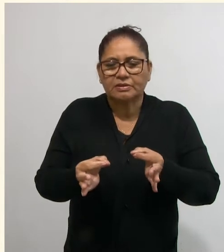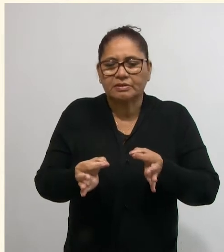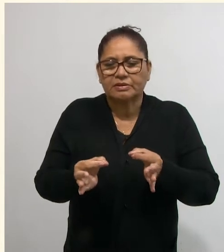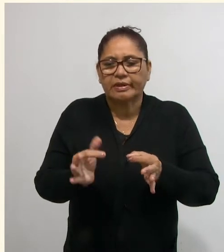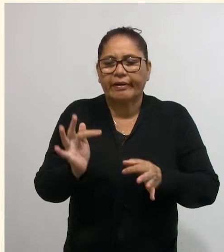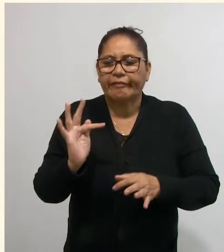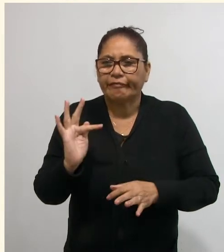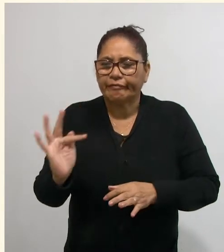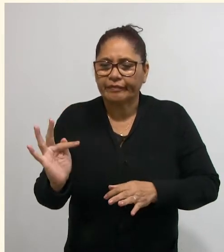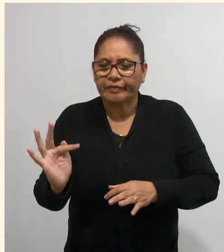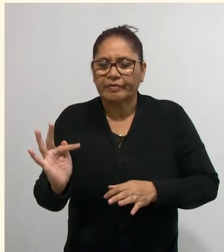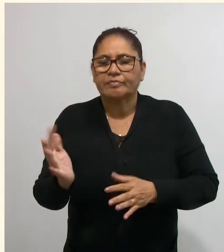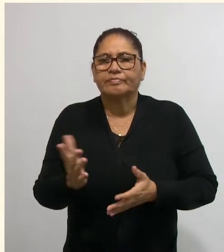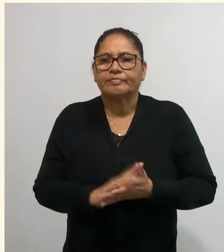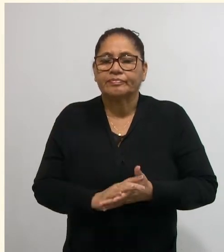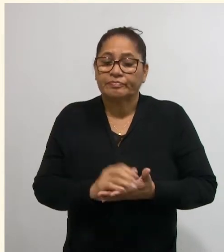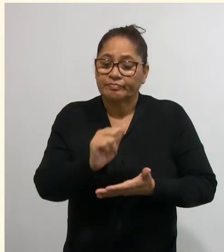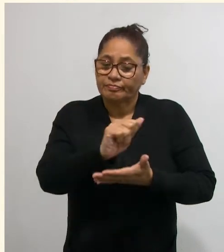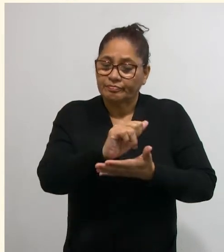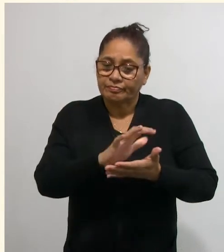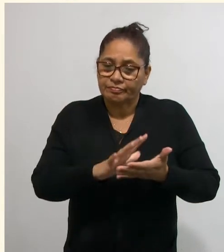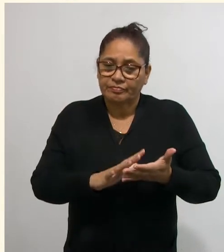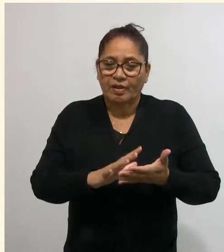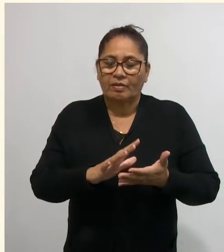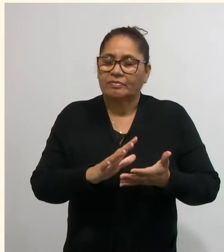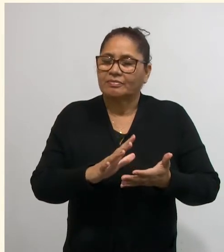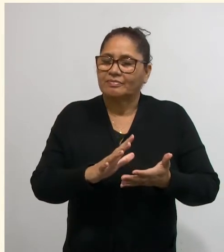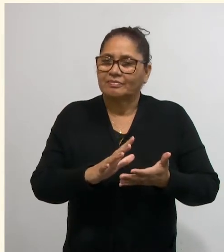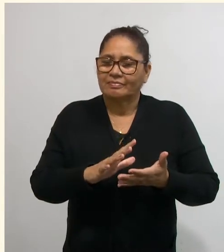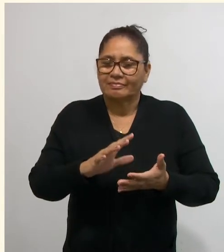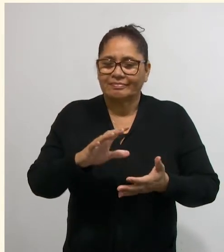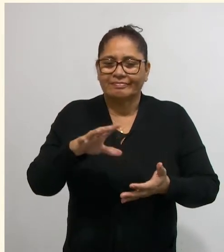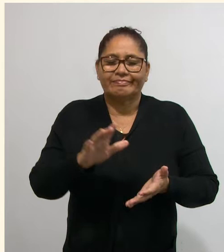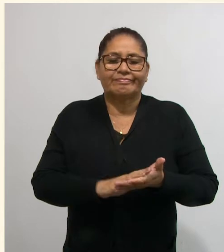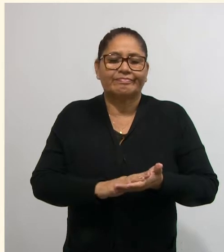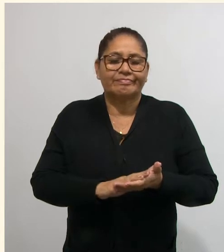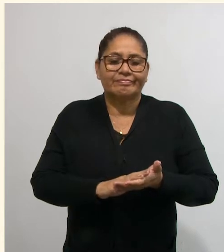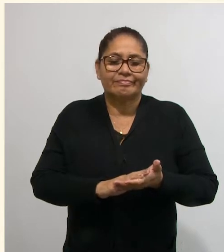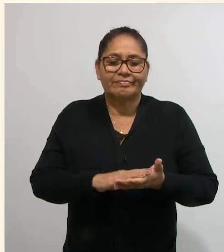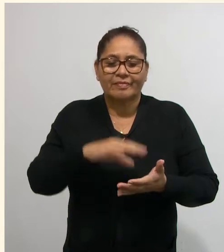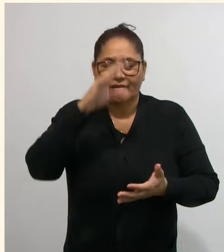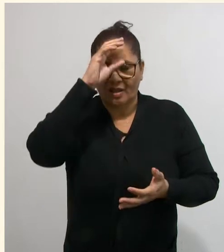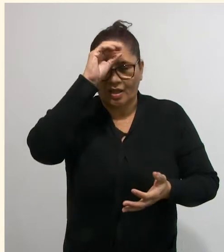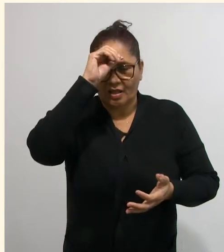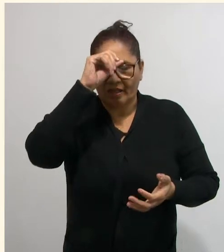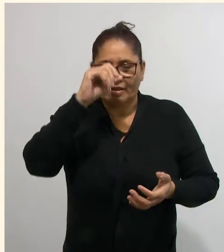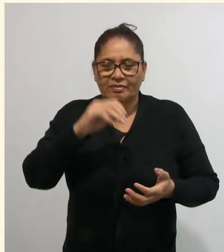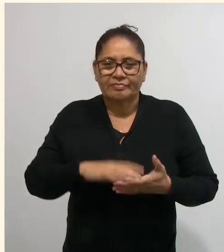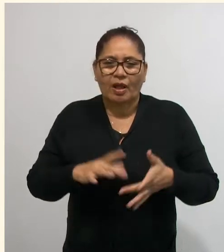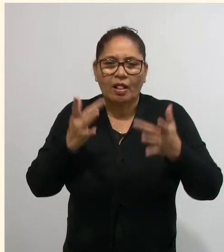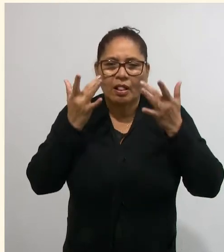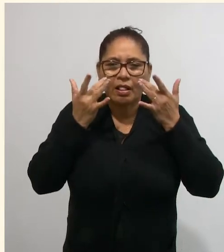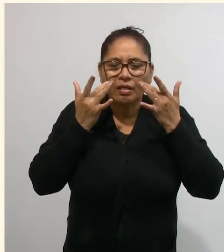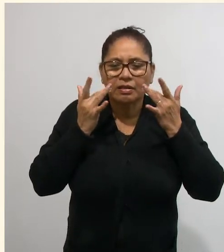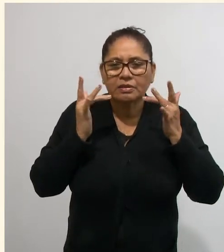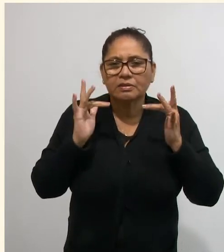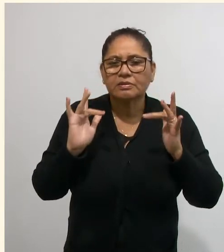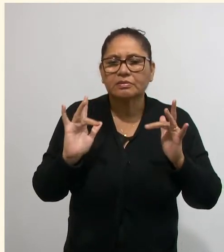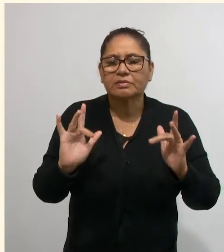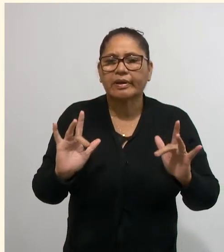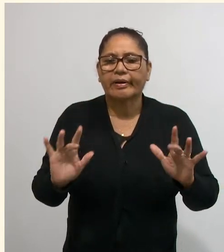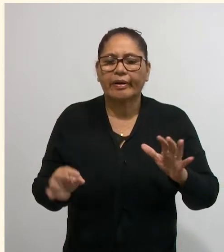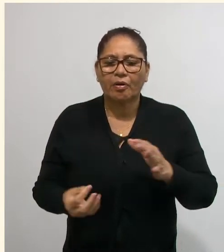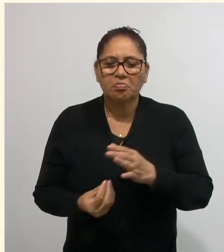formal. Nessa atividade, nessa aprendizagem casual, ela pode ser espontânea, porque